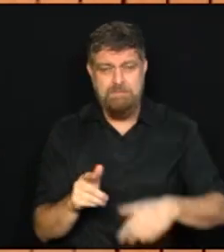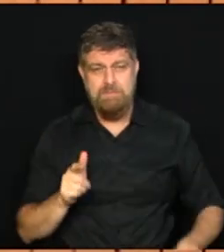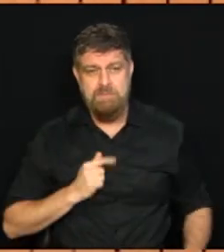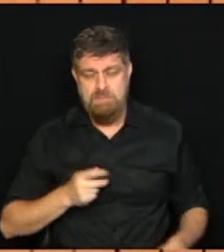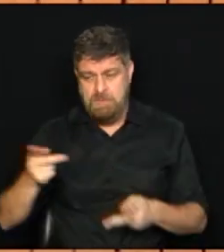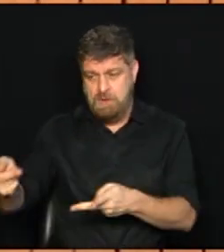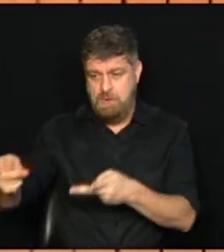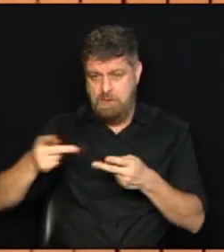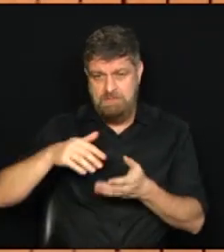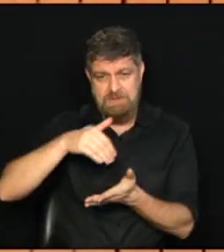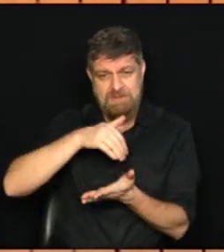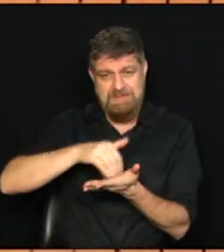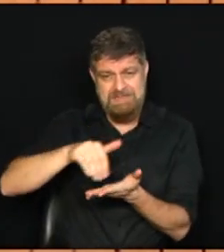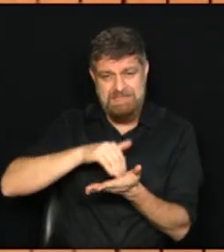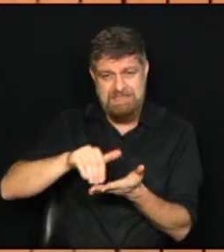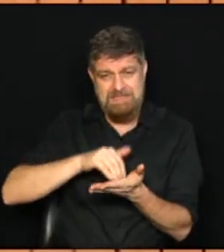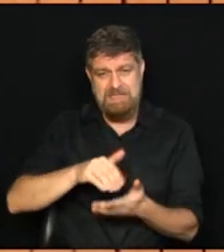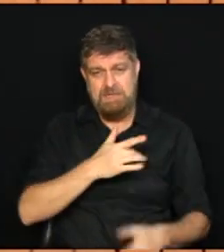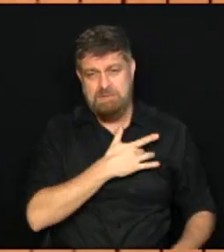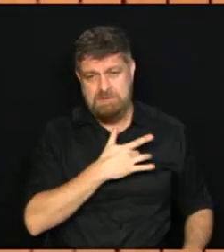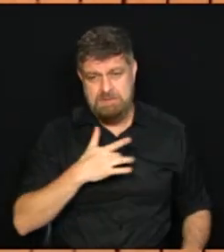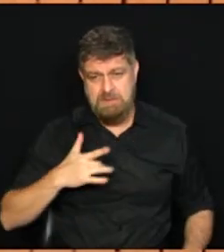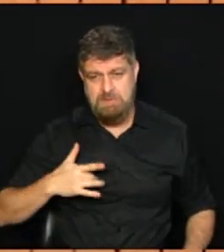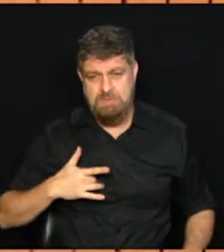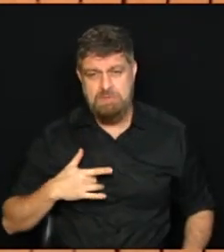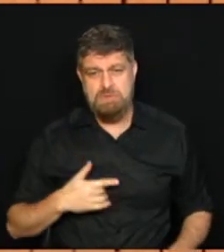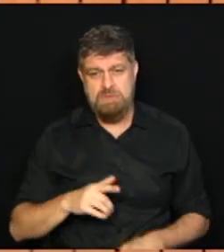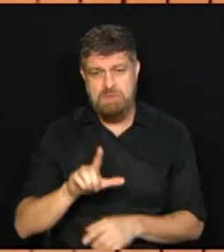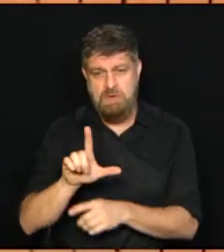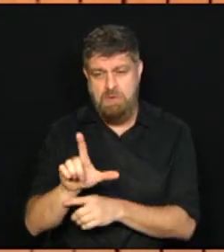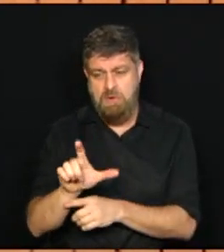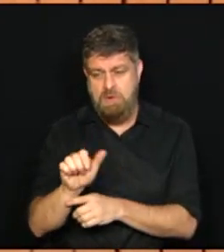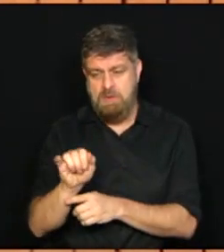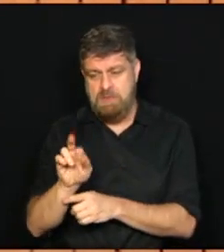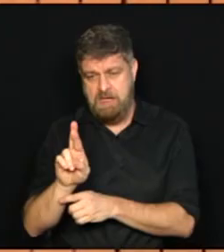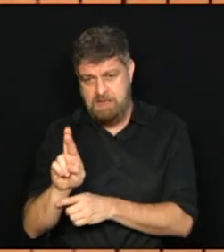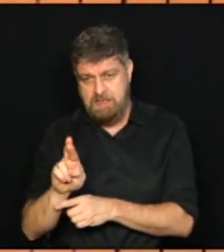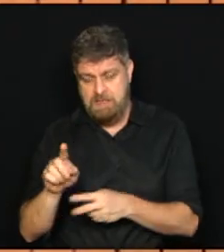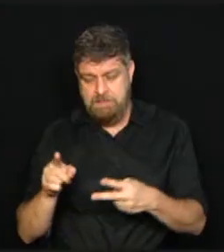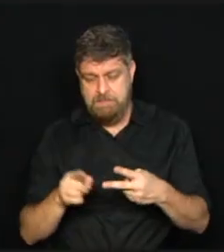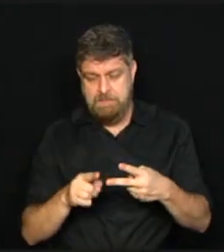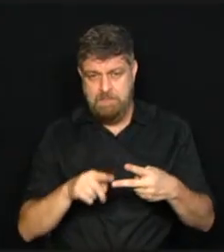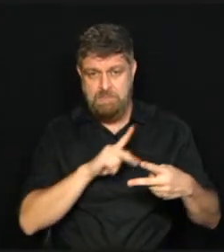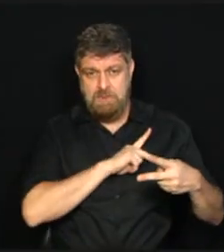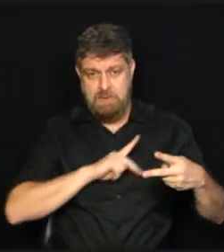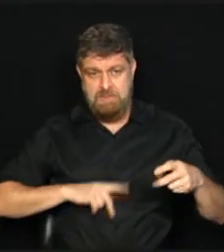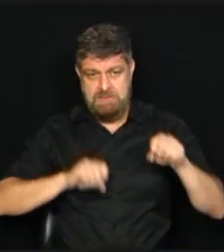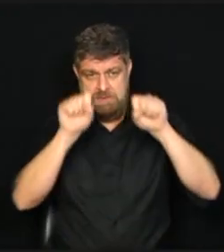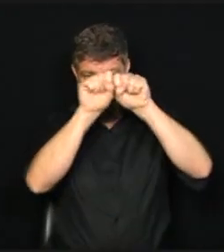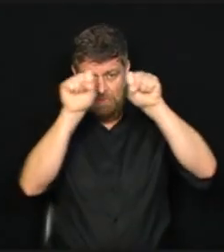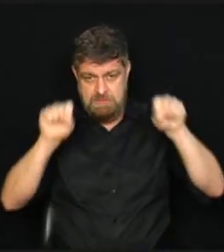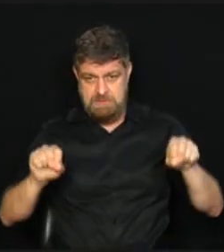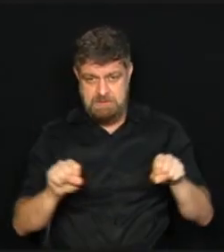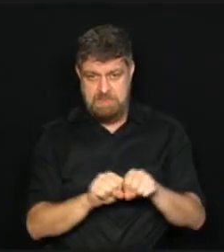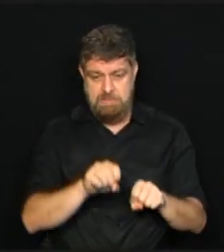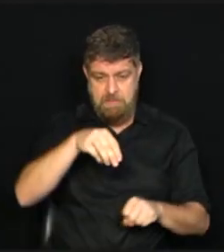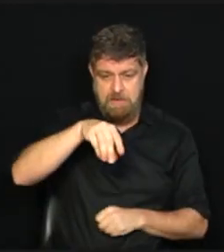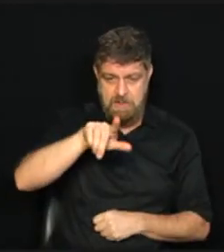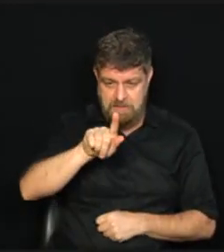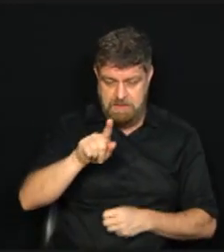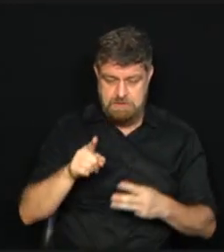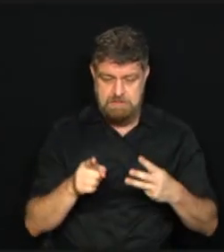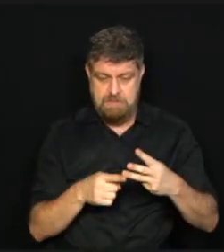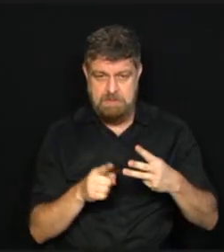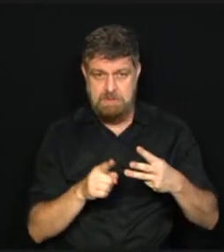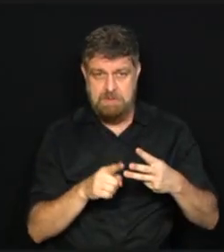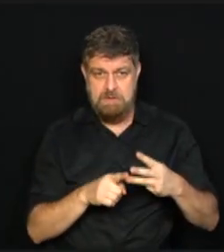Lair Zambon, seja muito bem-vindo, secretário, o presidente da Rede Mário Gatti, Dr. Sérgio Bisonho, a doutora Andréia